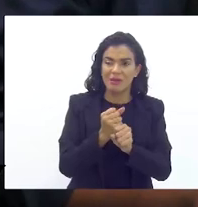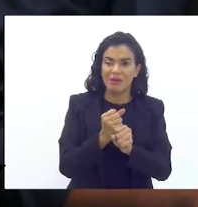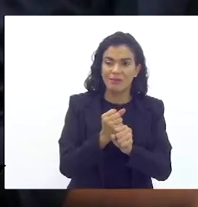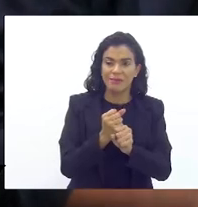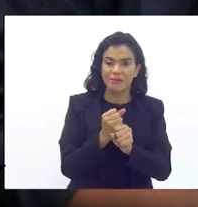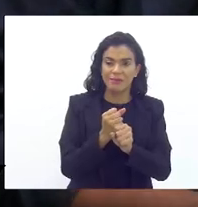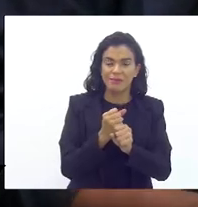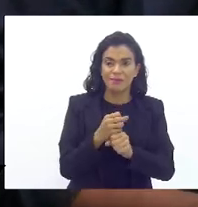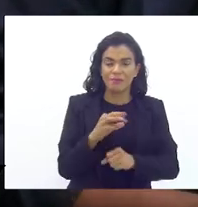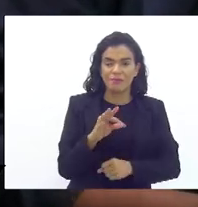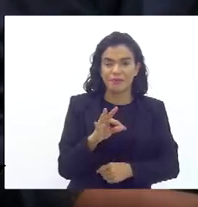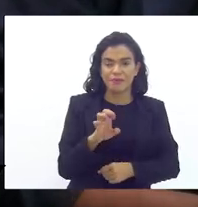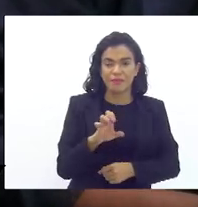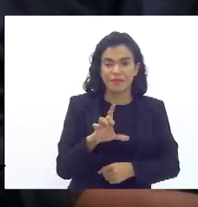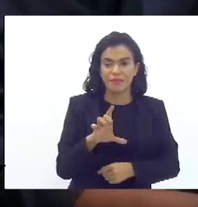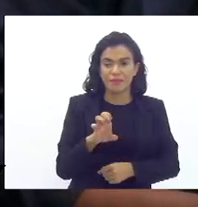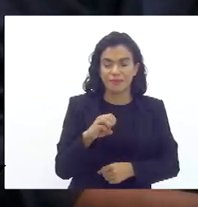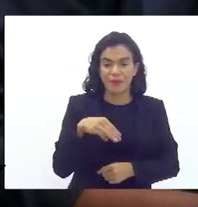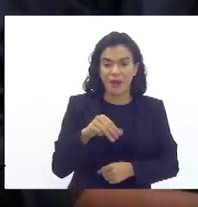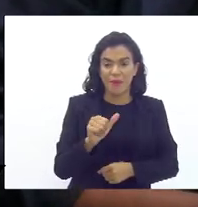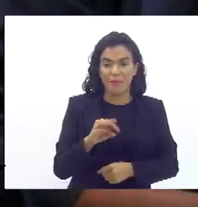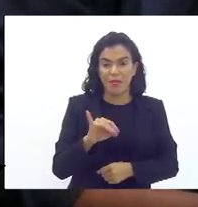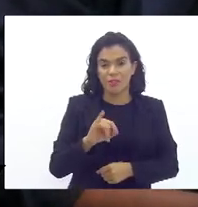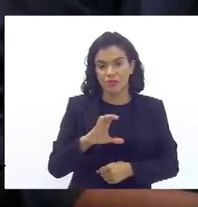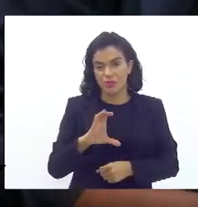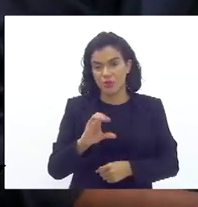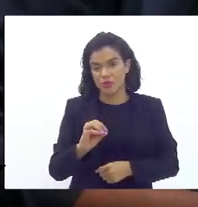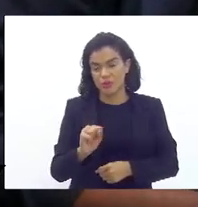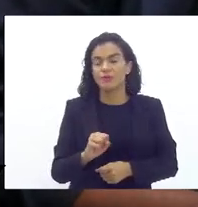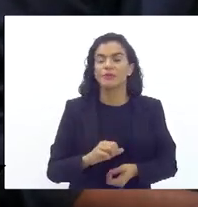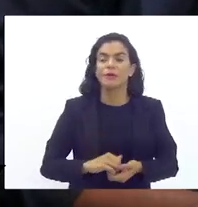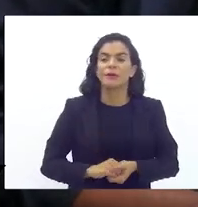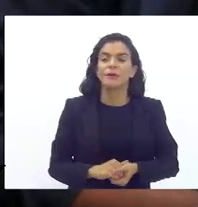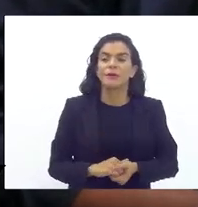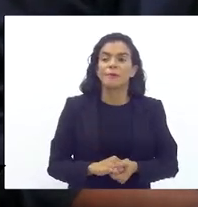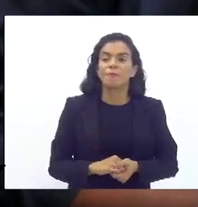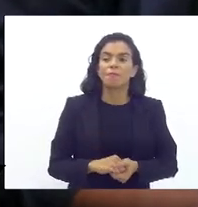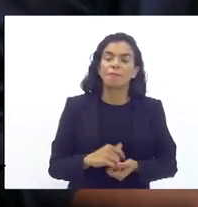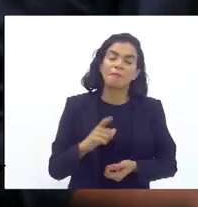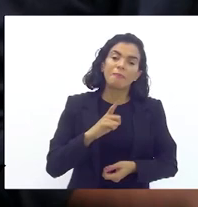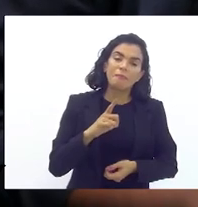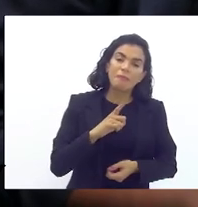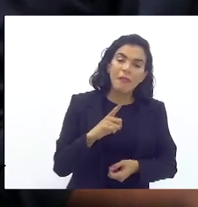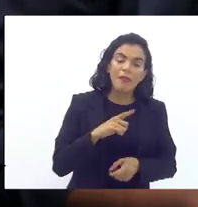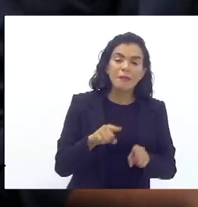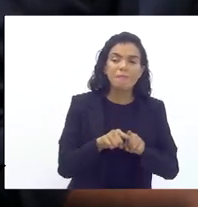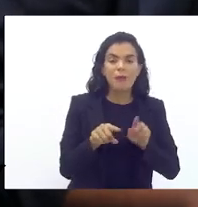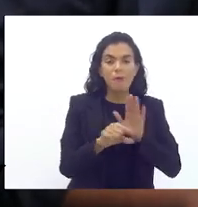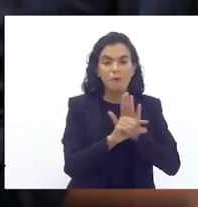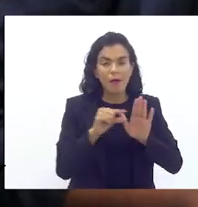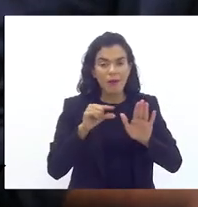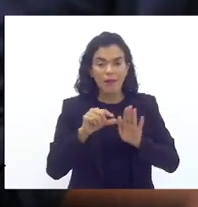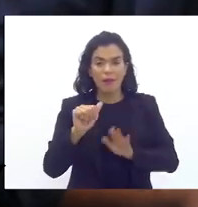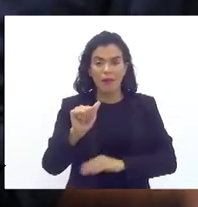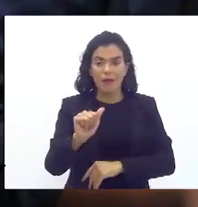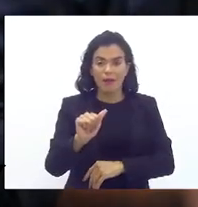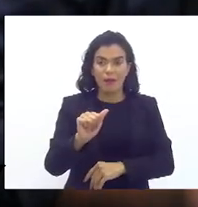deixar a expressão dados telemáticos Tira aí uma linha a